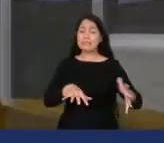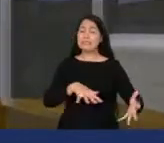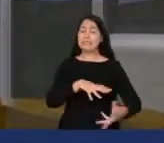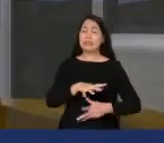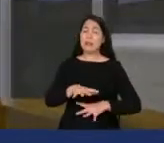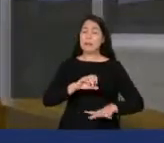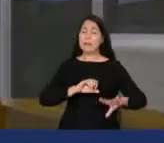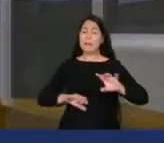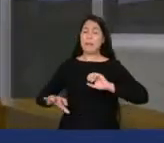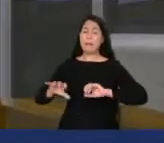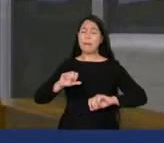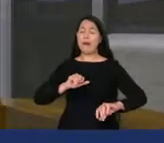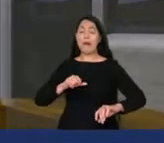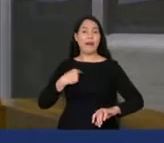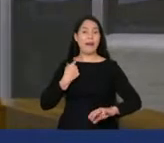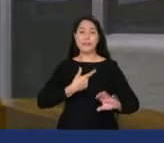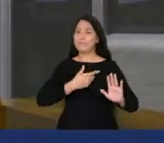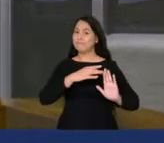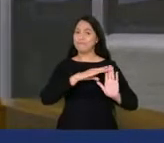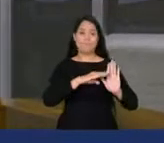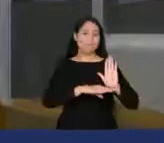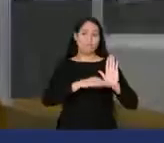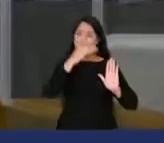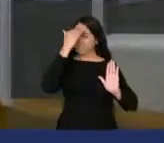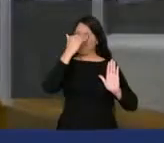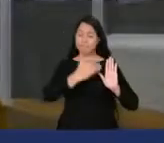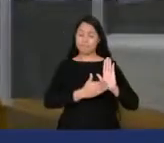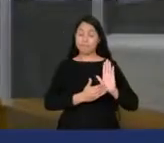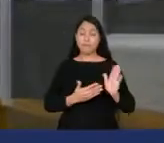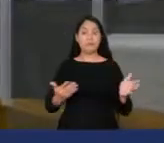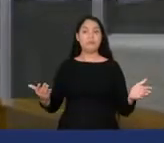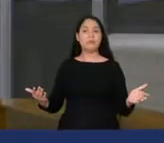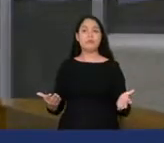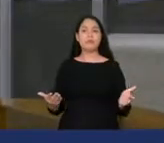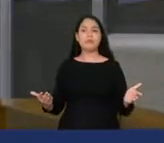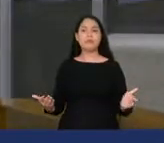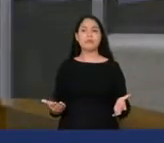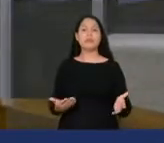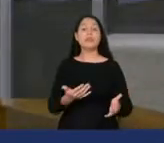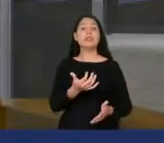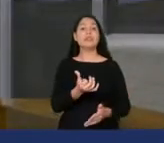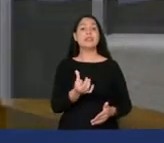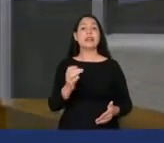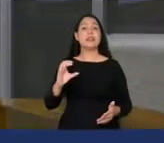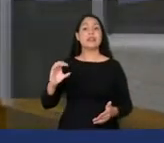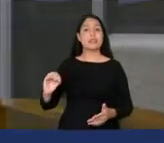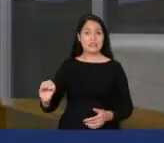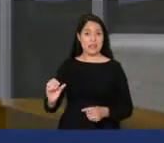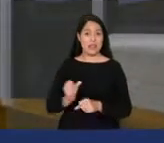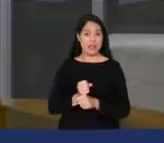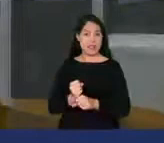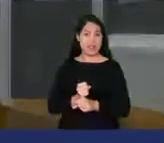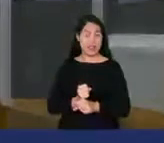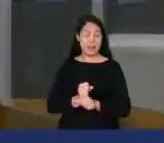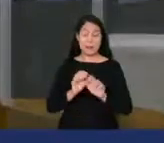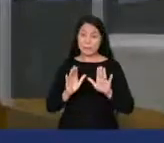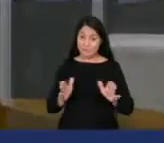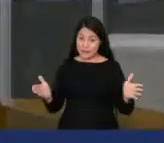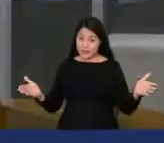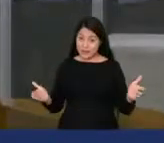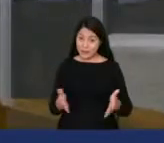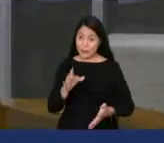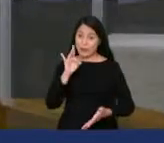agenda. Tratemos então dos 60 anos, em verdade, agora 61 anos da UDV.